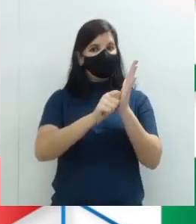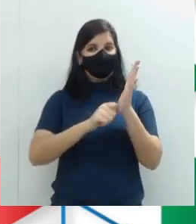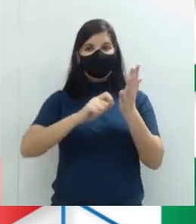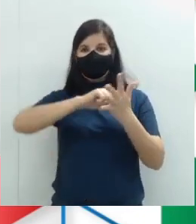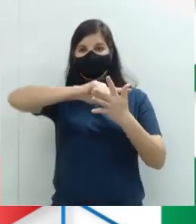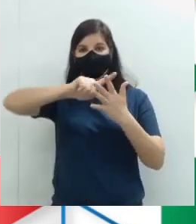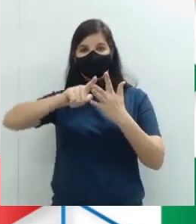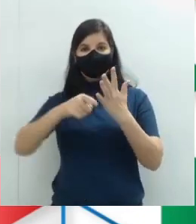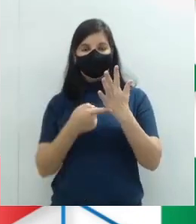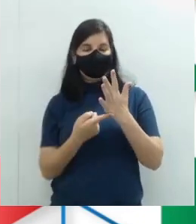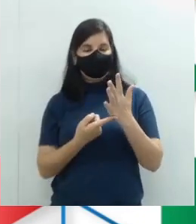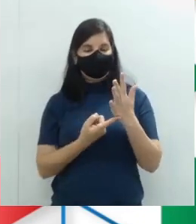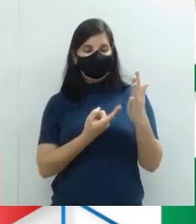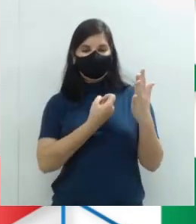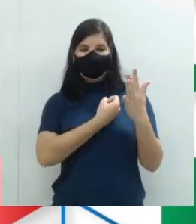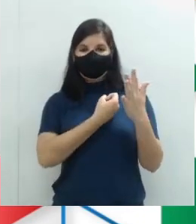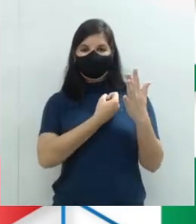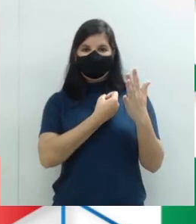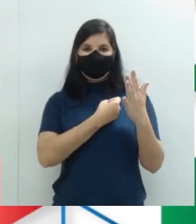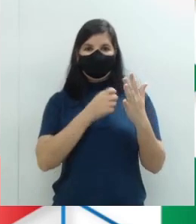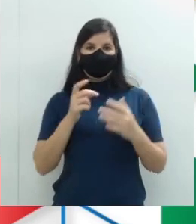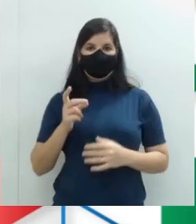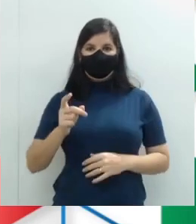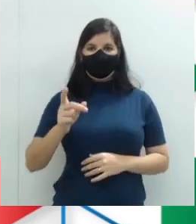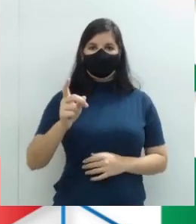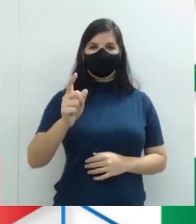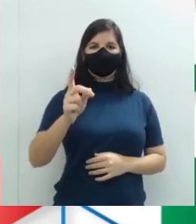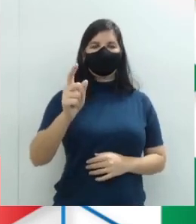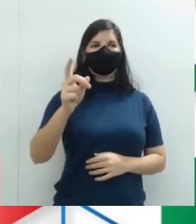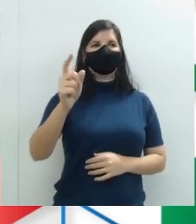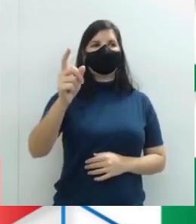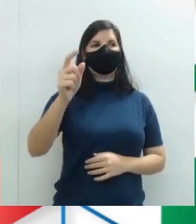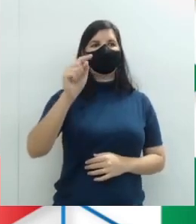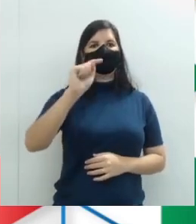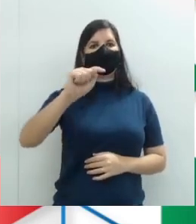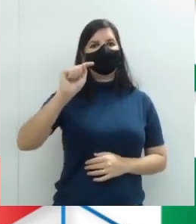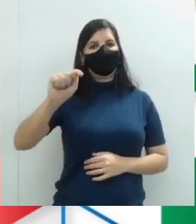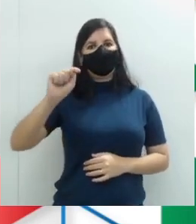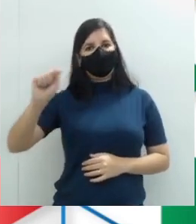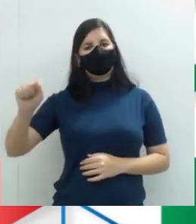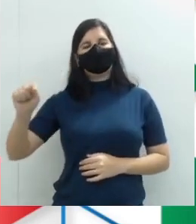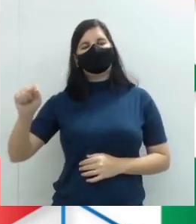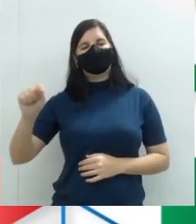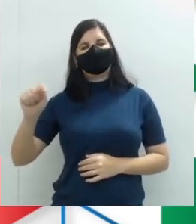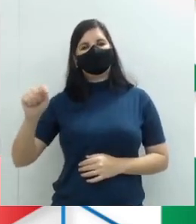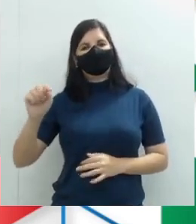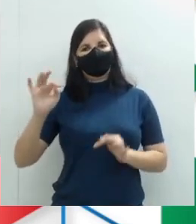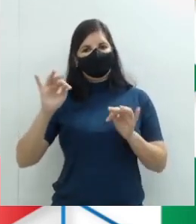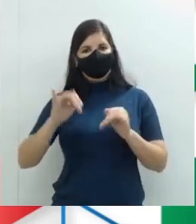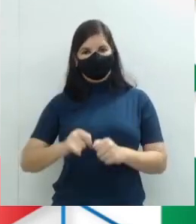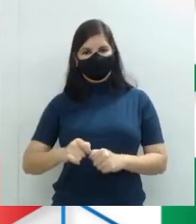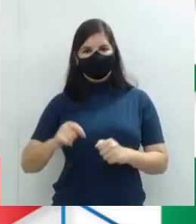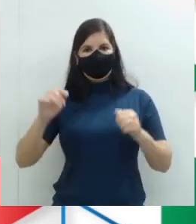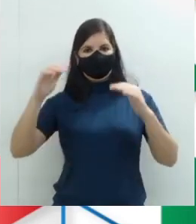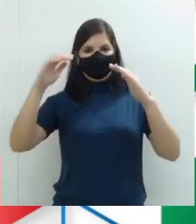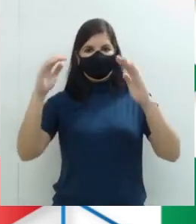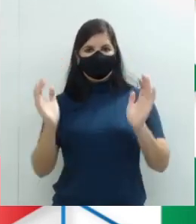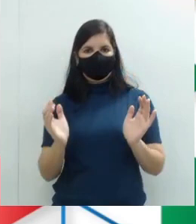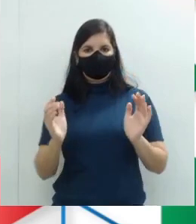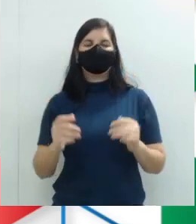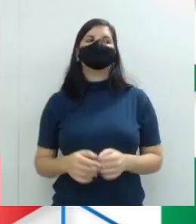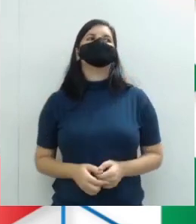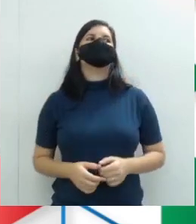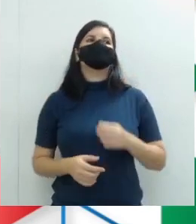termos iniciais da sequência infinita. Olha a reticência ali no finalzinho, antes do fechamento dos